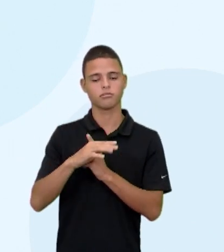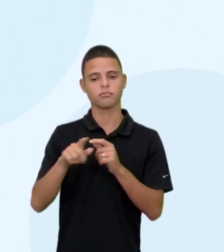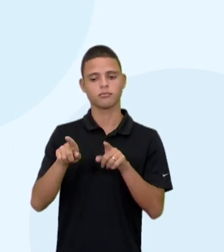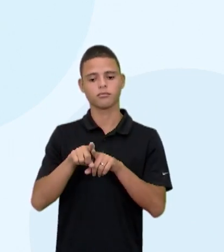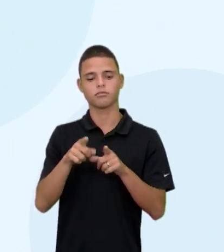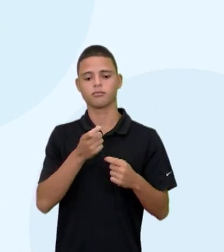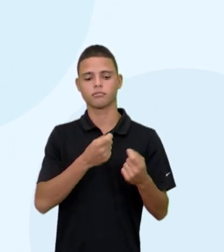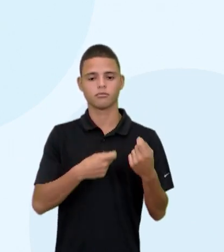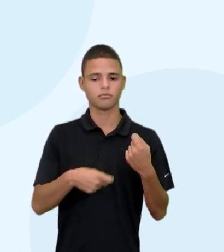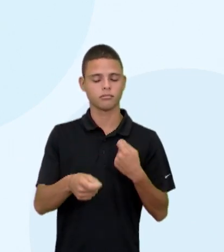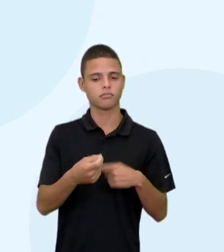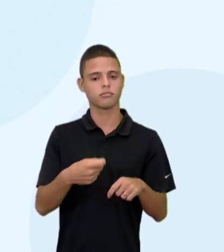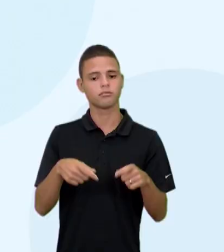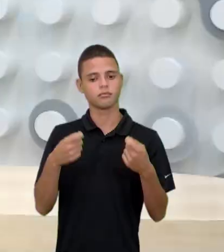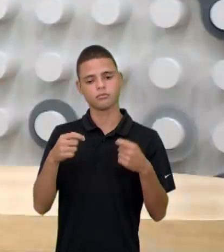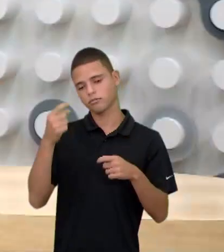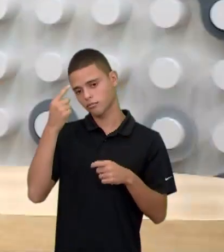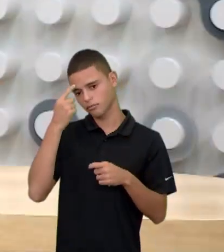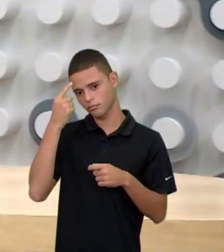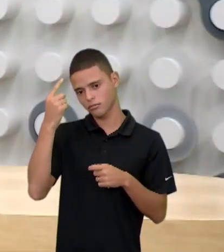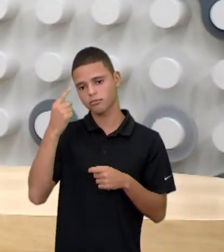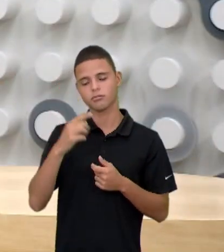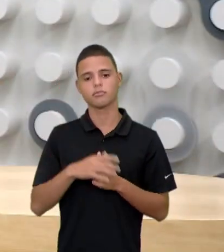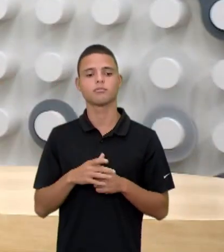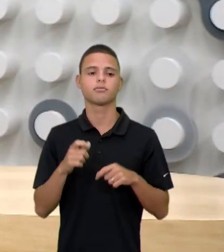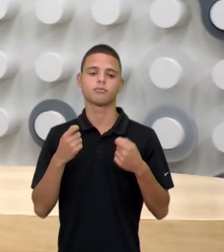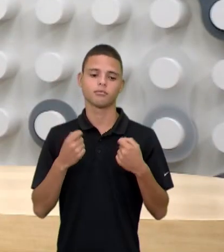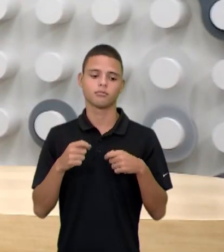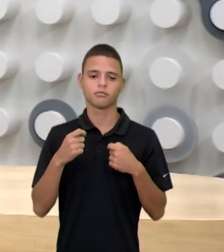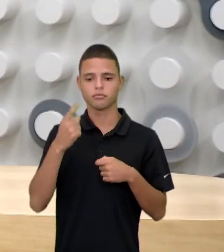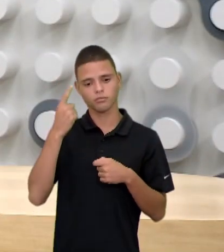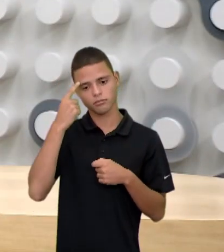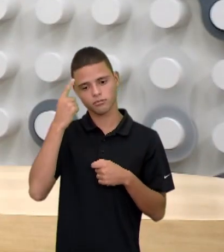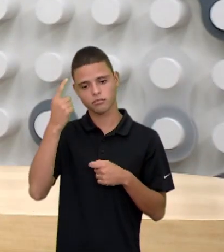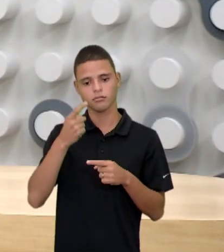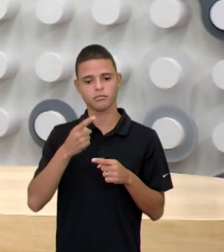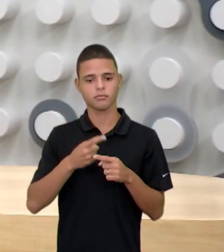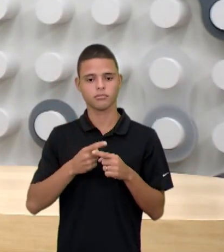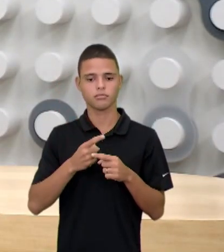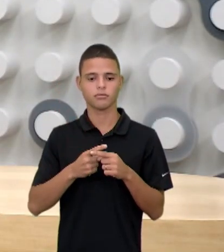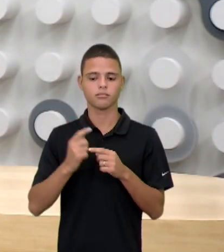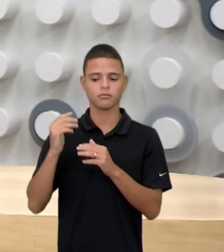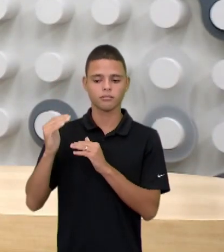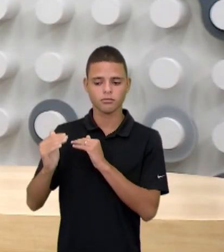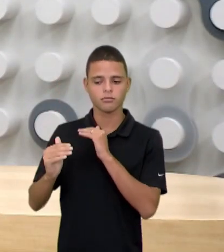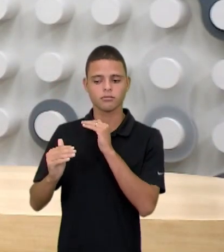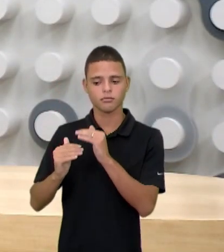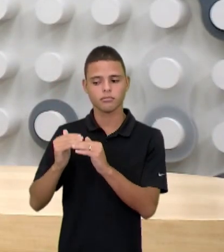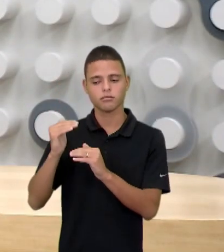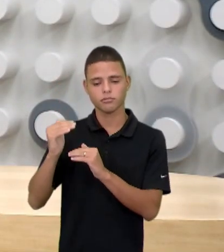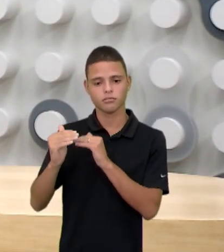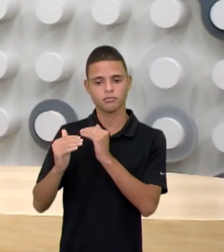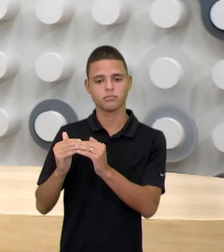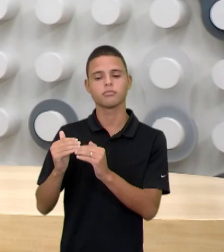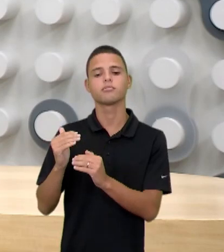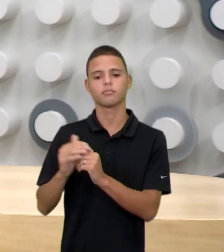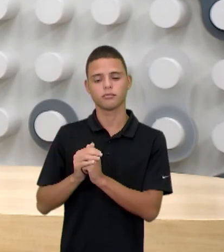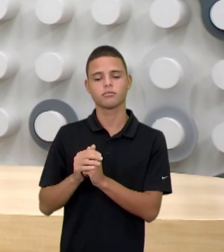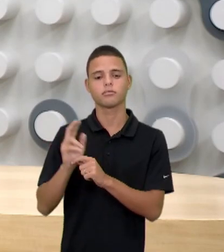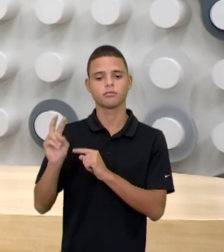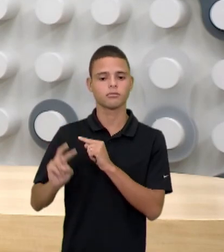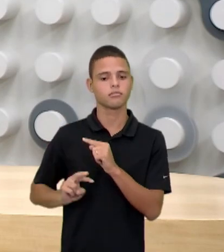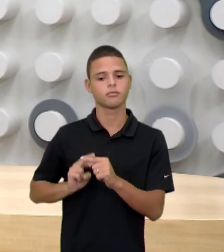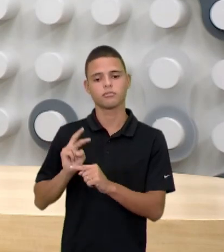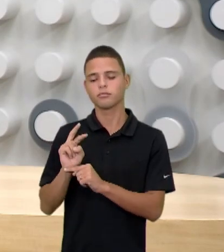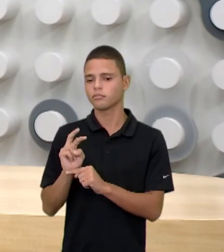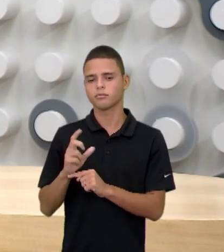econômica. E aí a gente tem que pensar nisso. E tem que pensar mesmo porque cada vez mais, né, o desenvolvimento sustentável